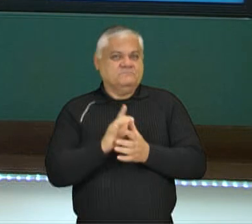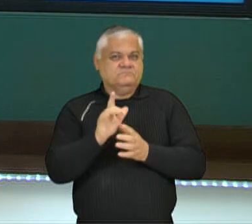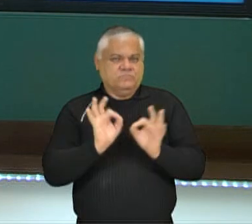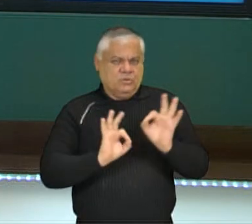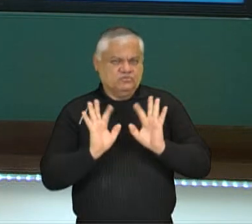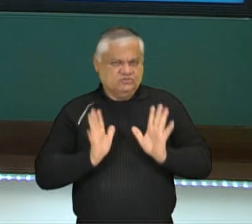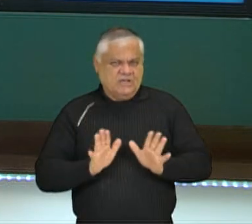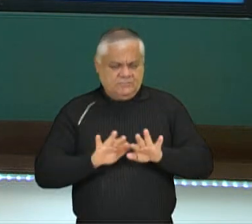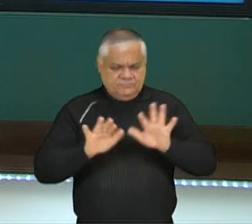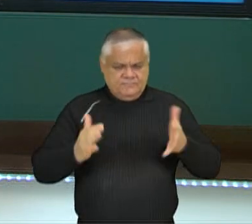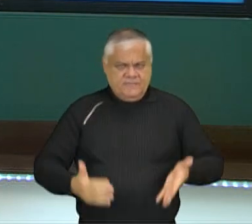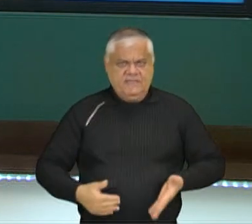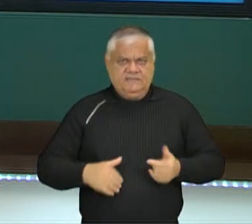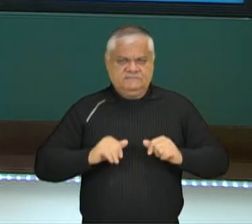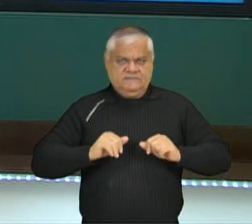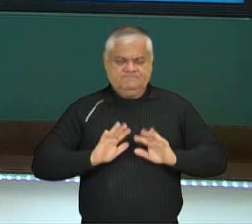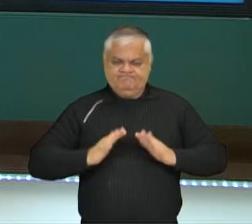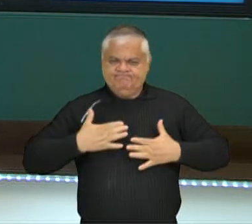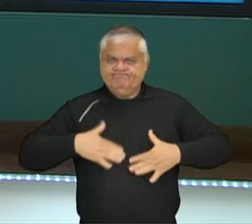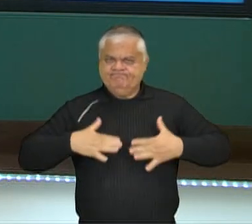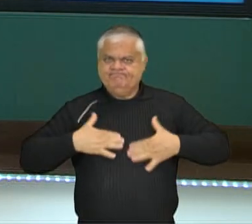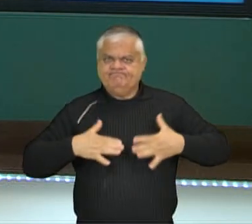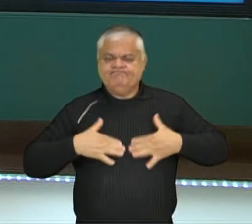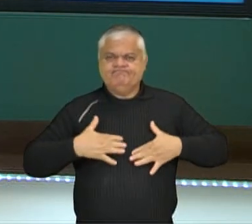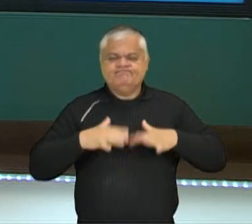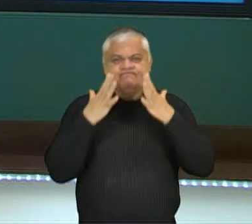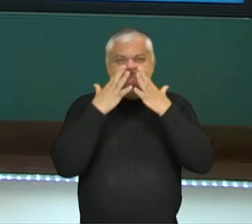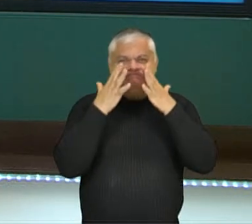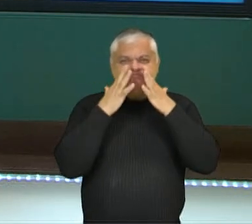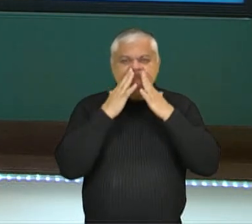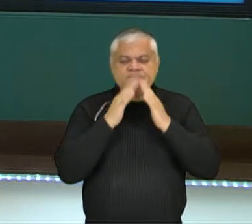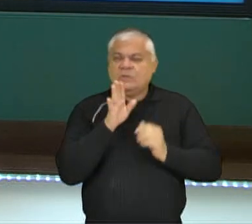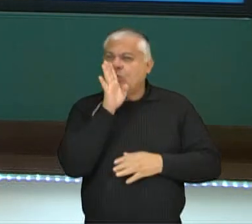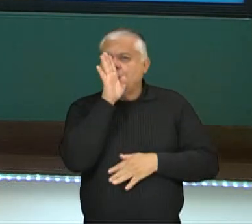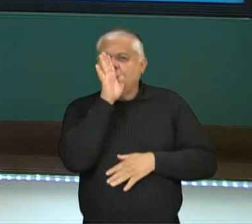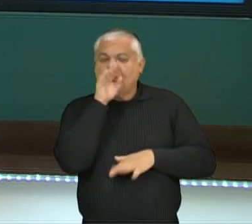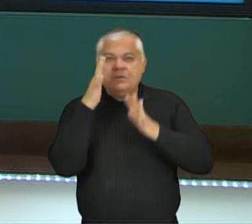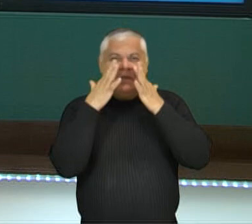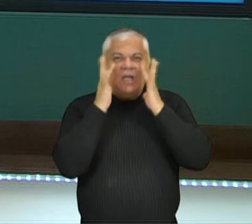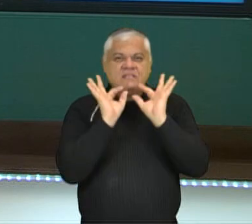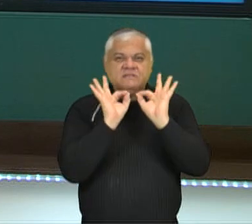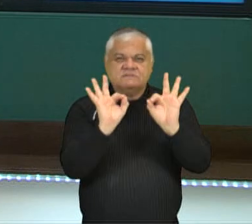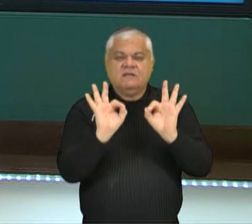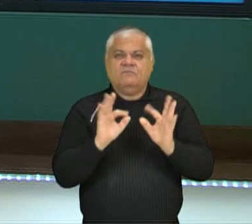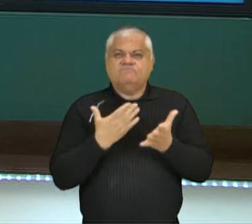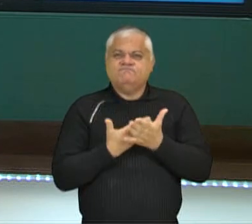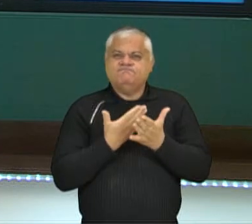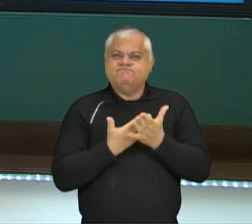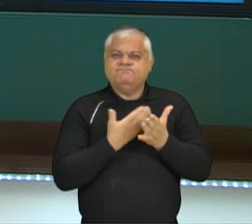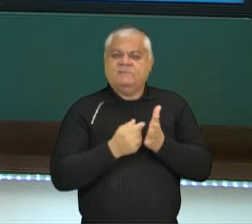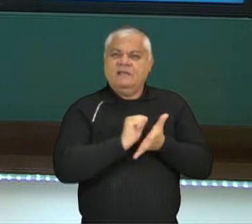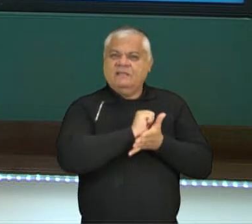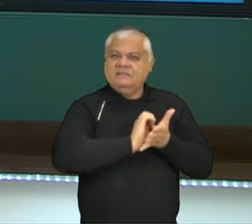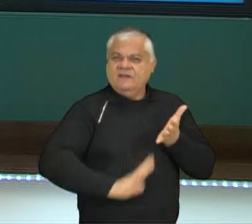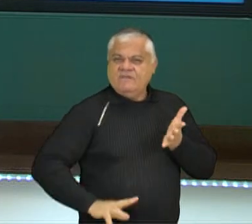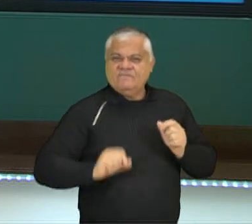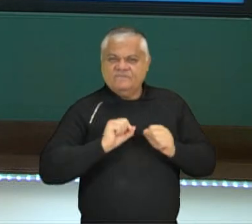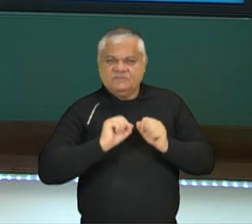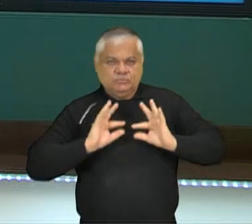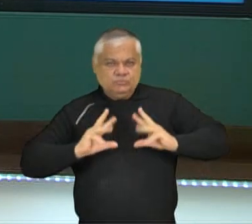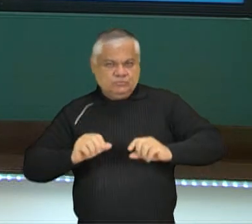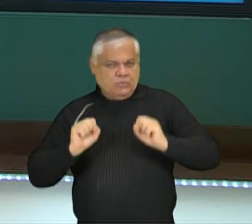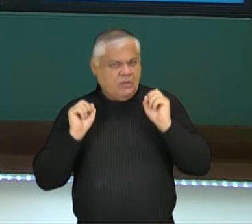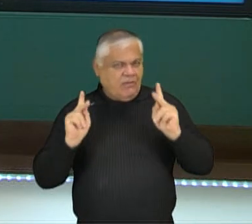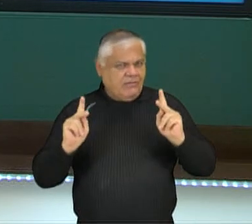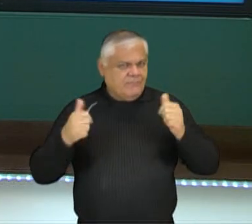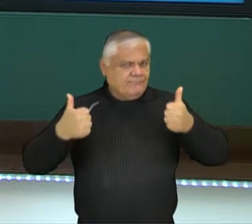preparem aí, se arrumem, procurem um local tranquilo, confortável e silencioso para que vocês possam então realizar todas as tarefas que eu vou propor aqui na nossa aula de